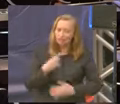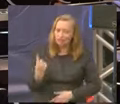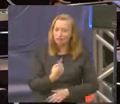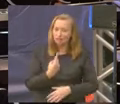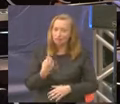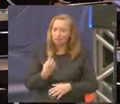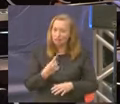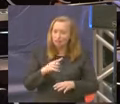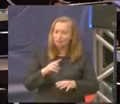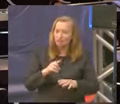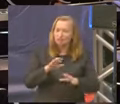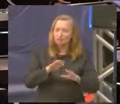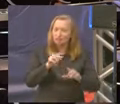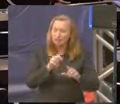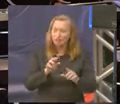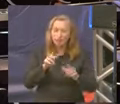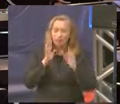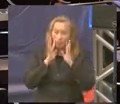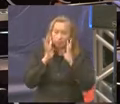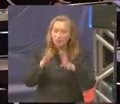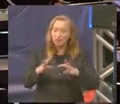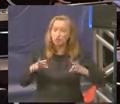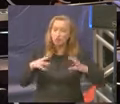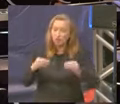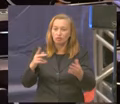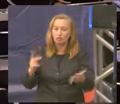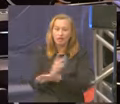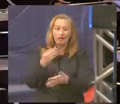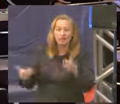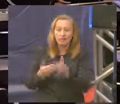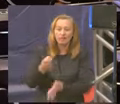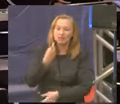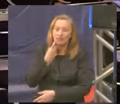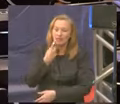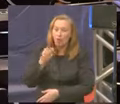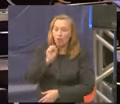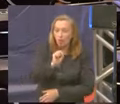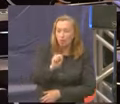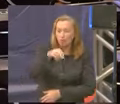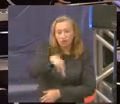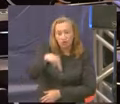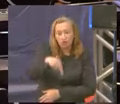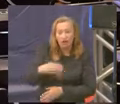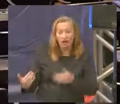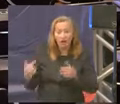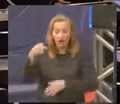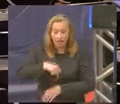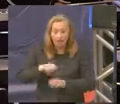por dentro de toda a programação que acontecerá até sexta-feira, dia 8 de novembro, aqui no